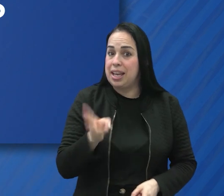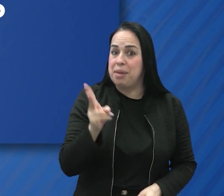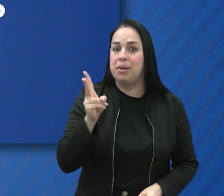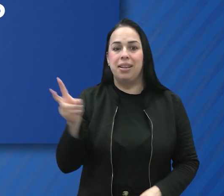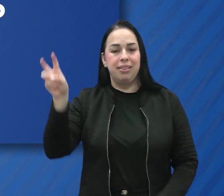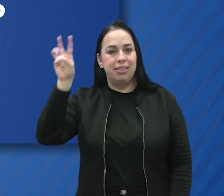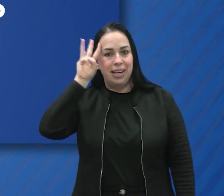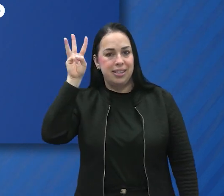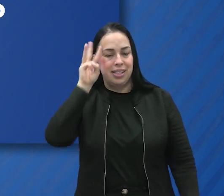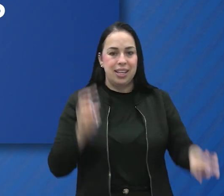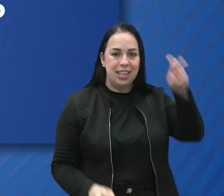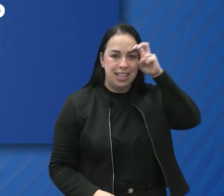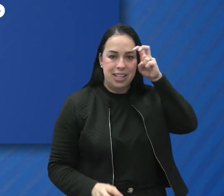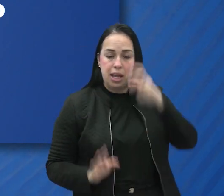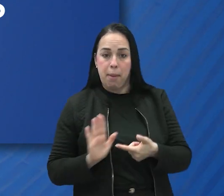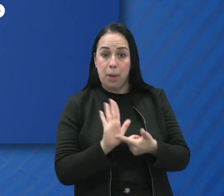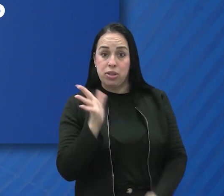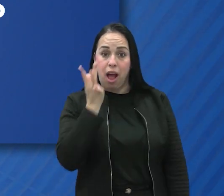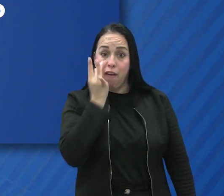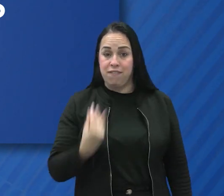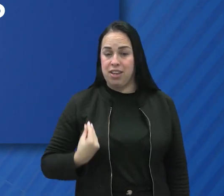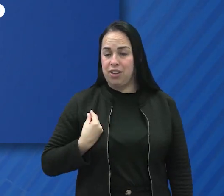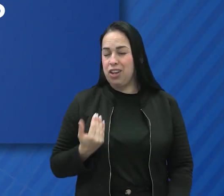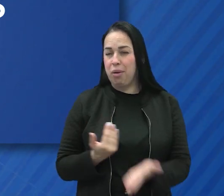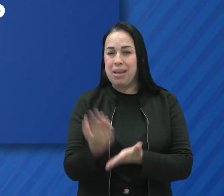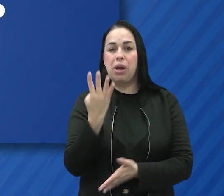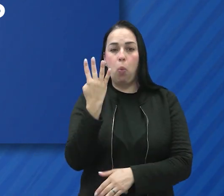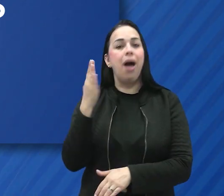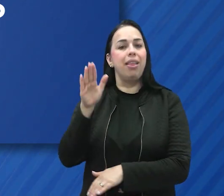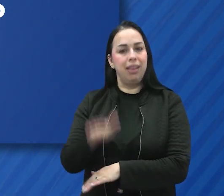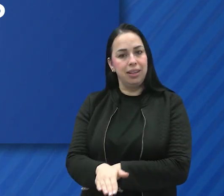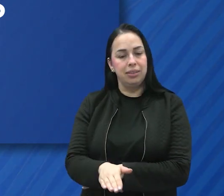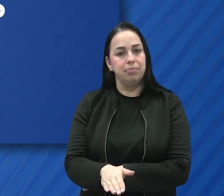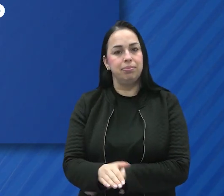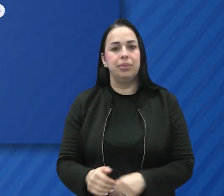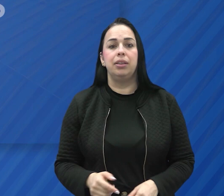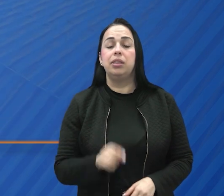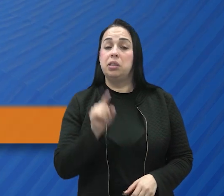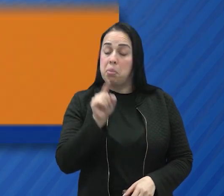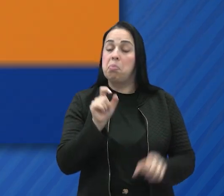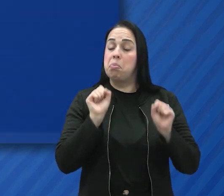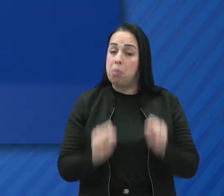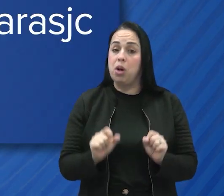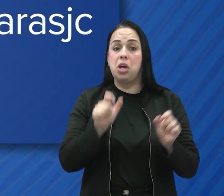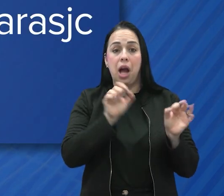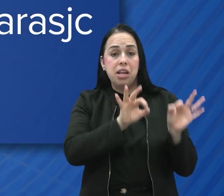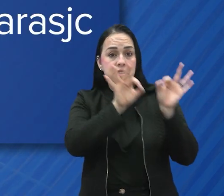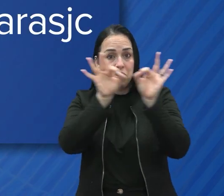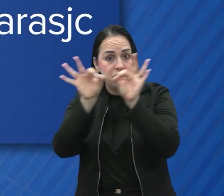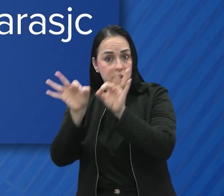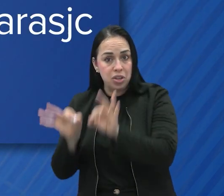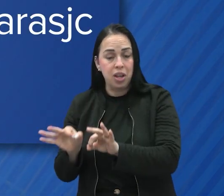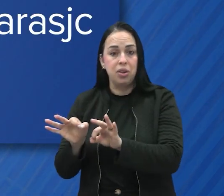as terças e quintas, com transmissão ao vivo a partir das 4 horas da tarde. Você pode acompanhar